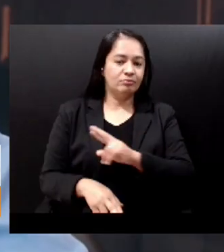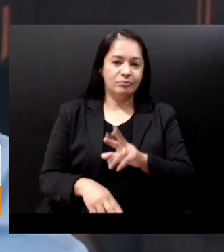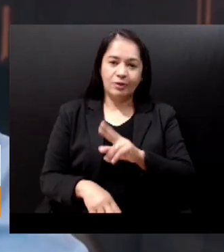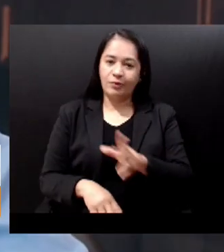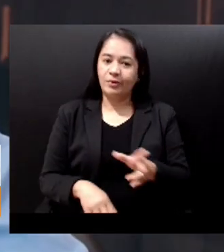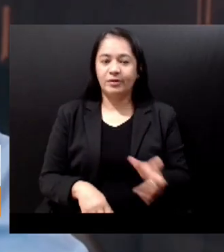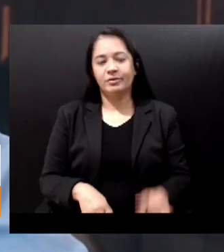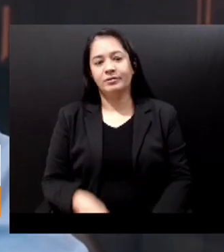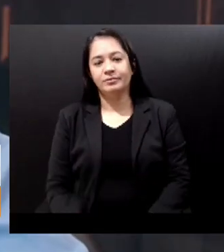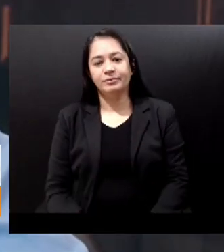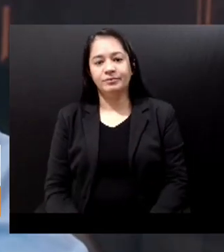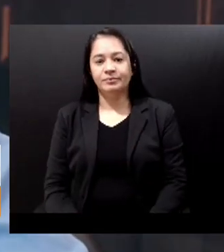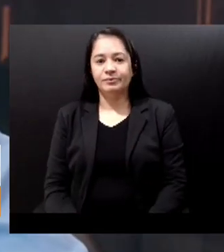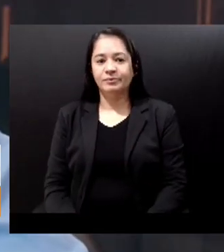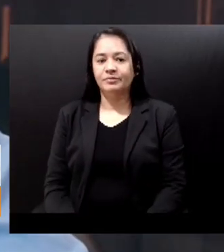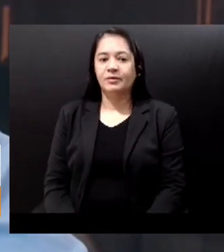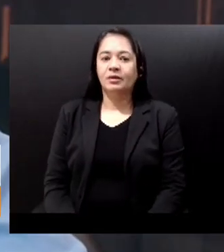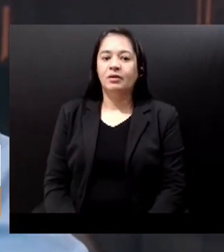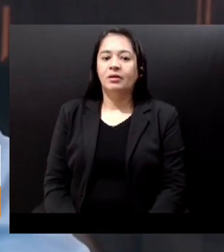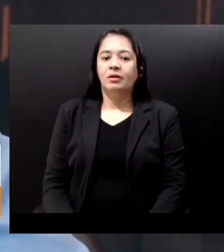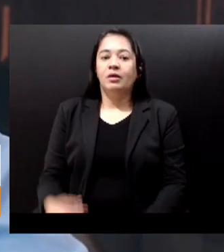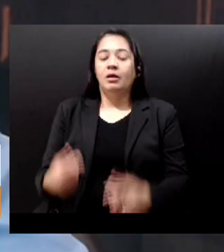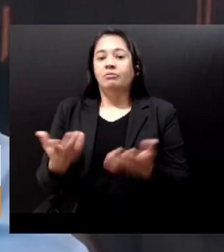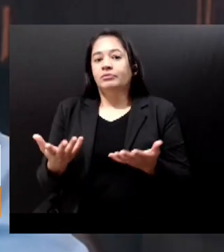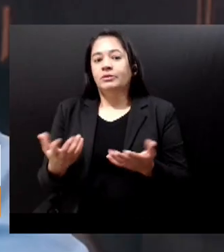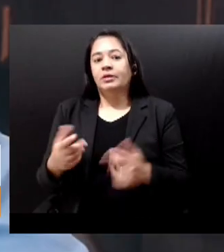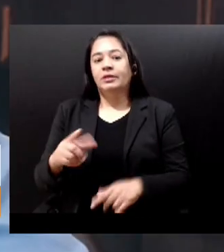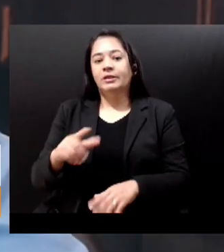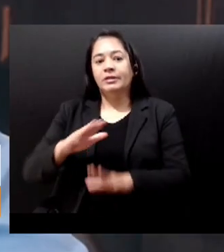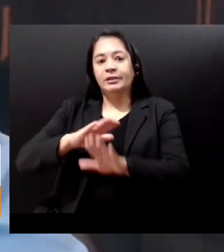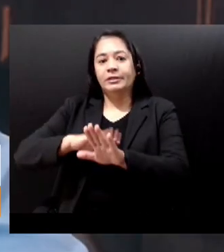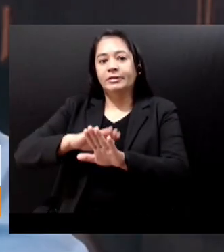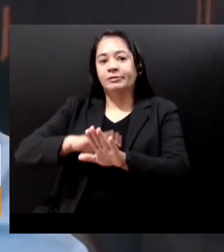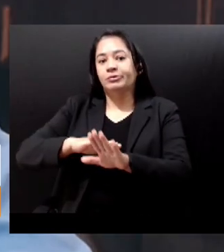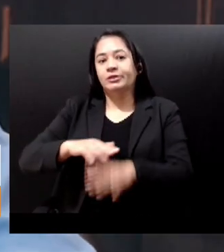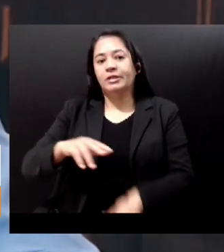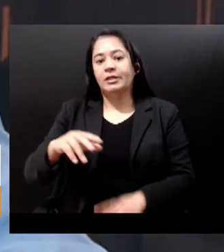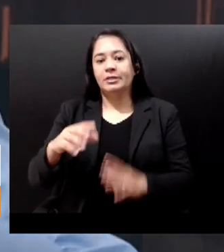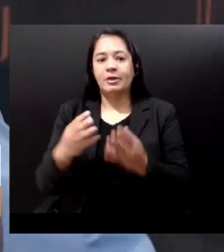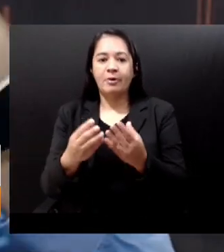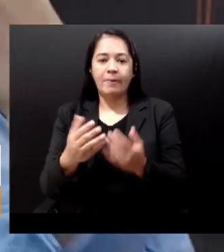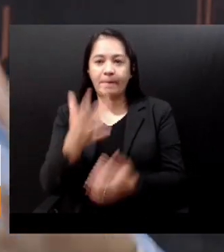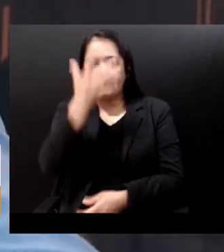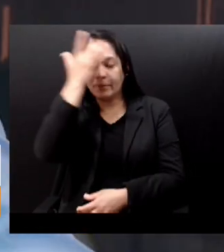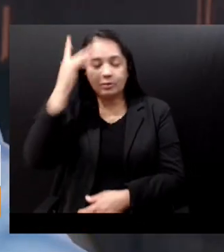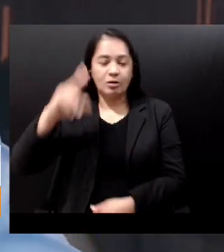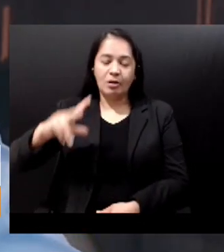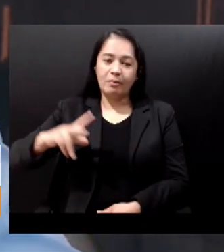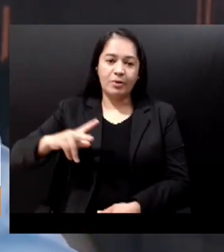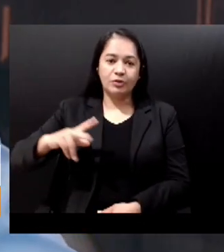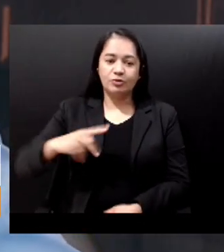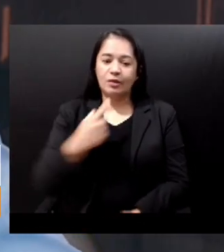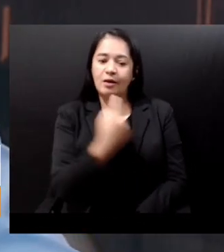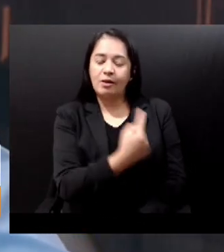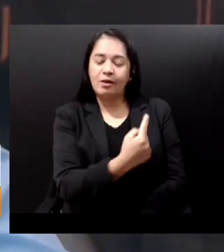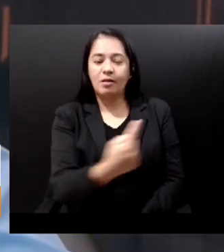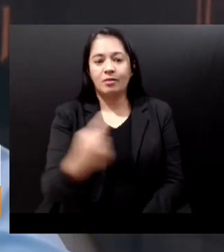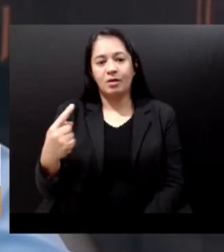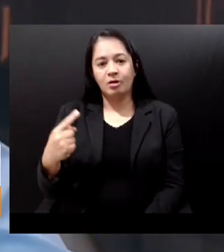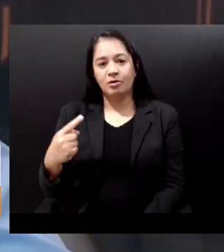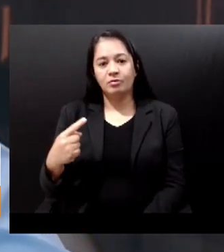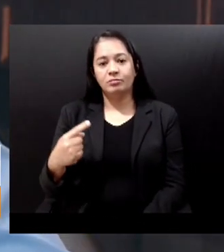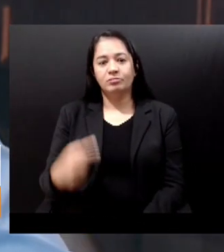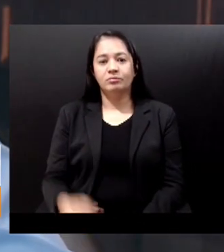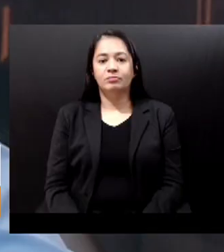desconsiderar que existem motivos muito particulares para pessoas, se colocarem a fazer algo a longo uhum, prazo ou